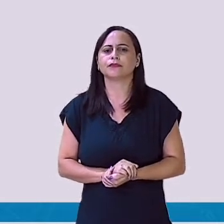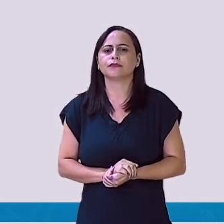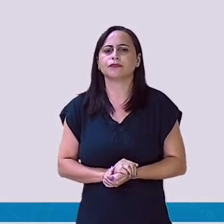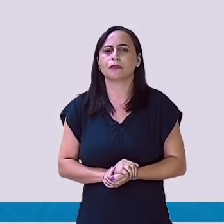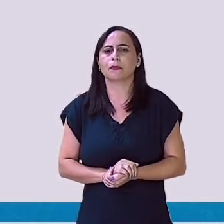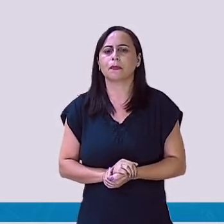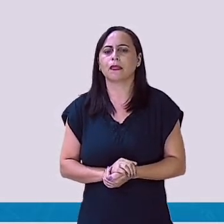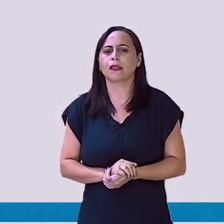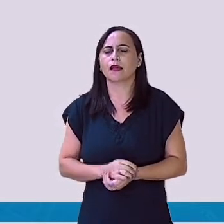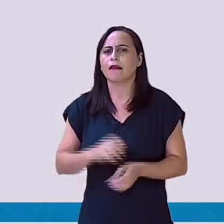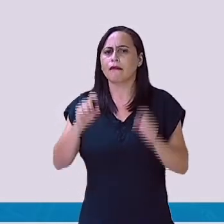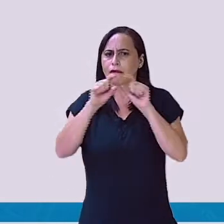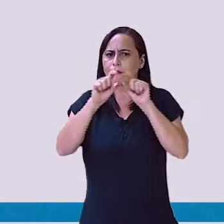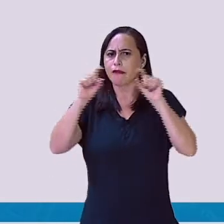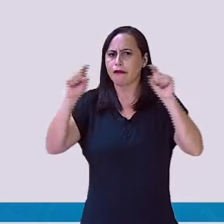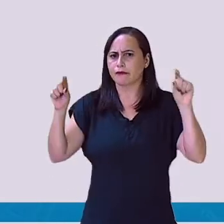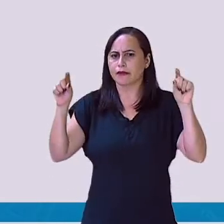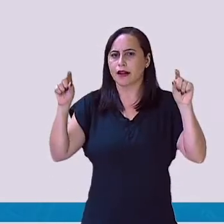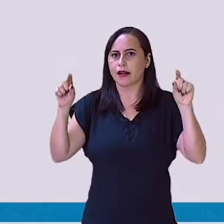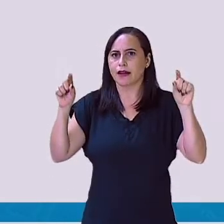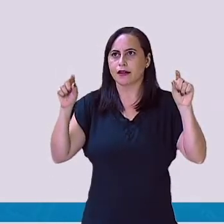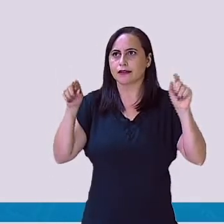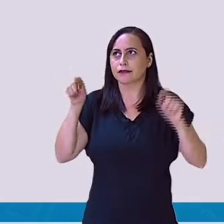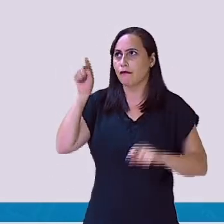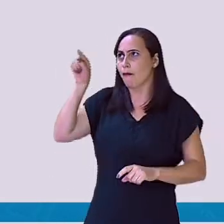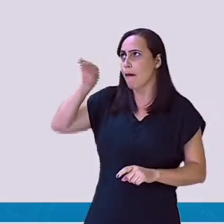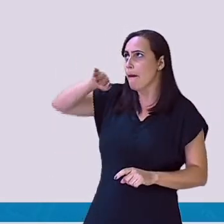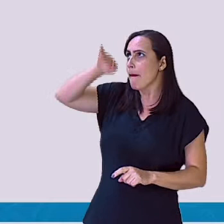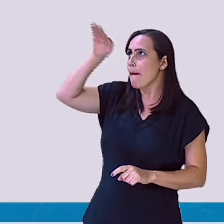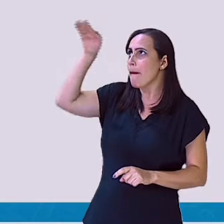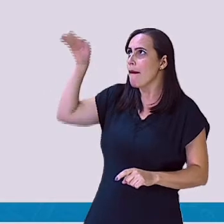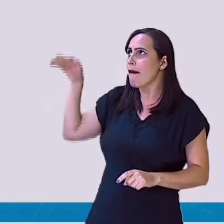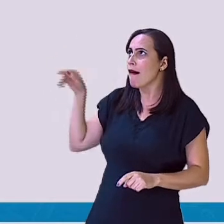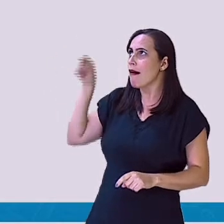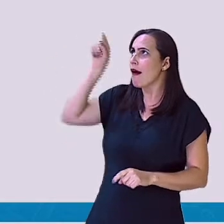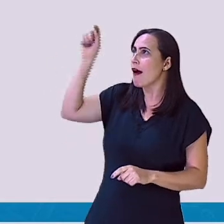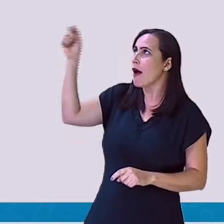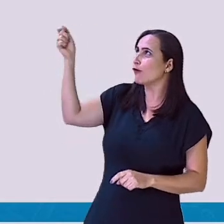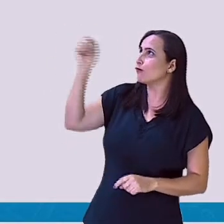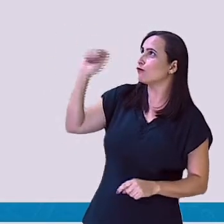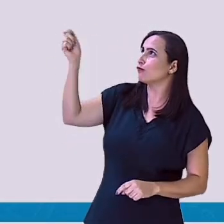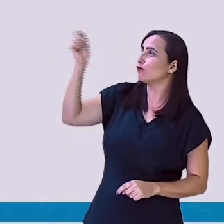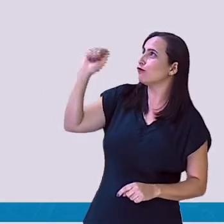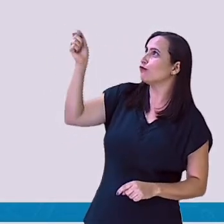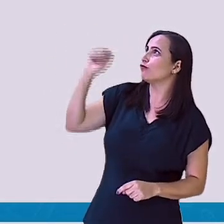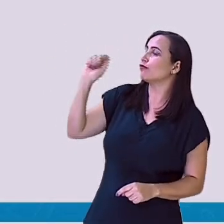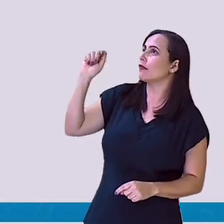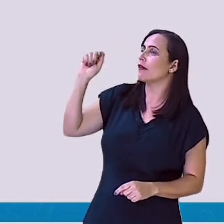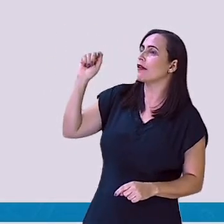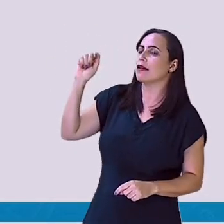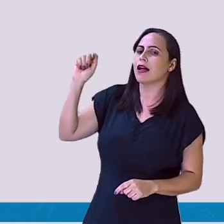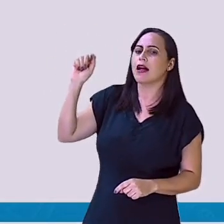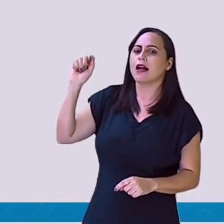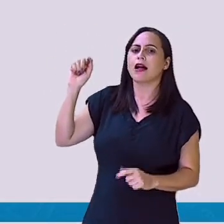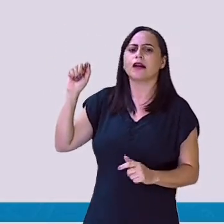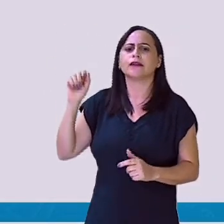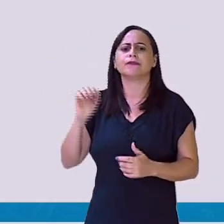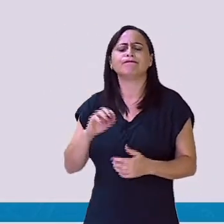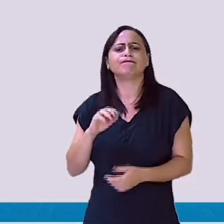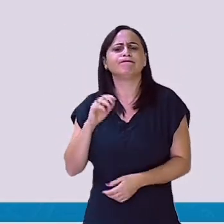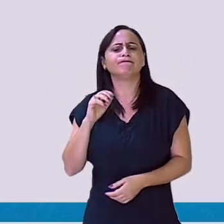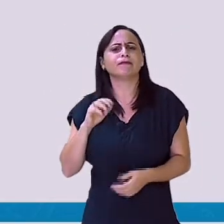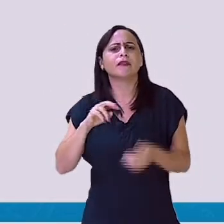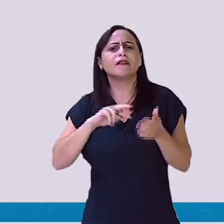Quando ele estava lá no alto do barranco, soltando o papagaio, que